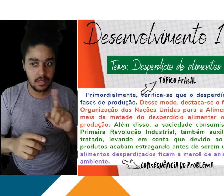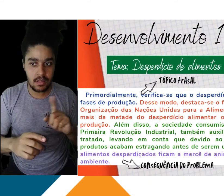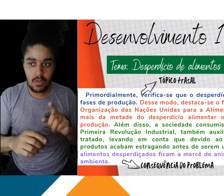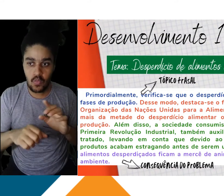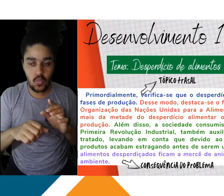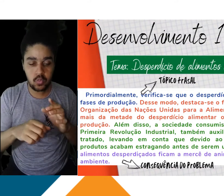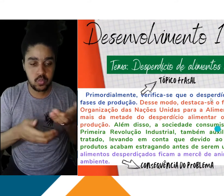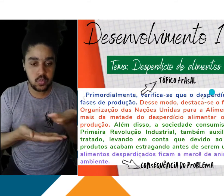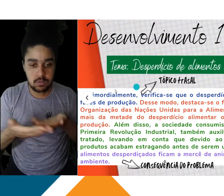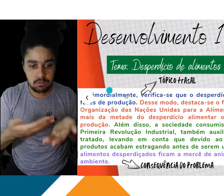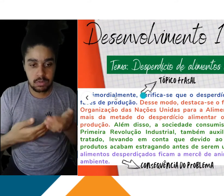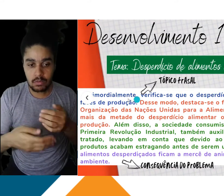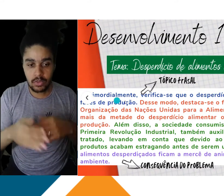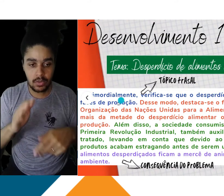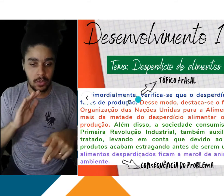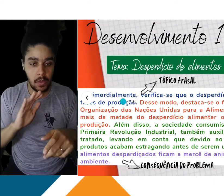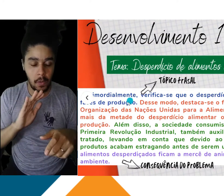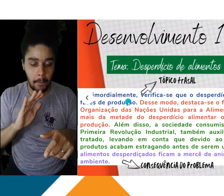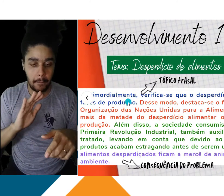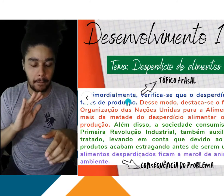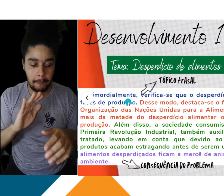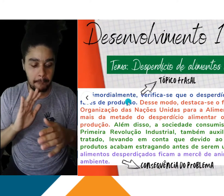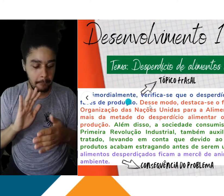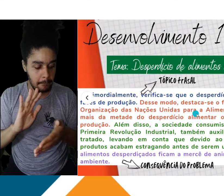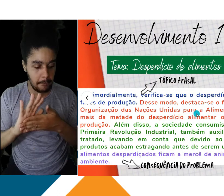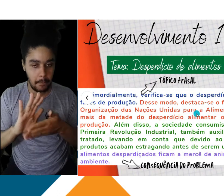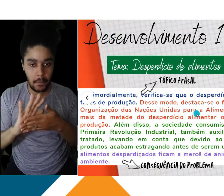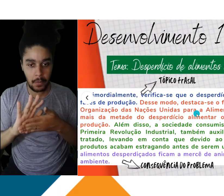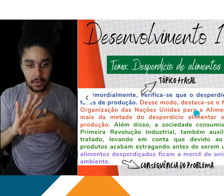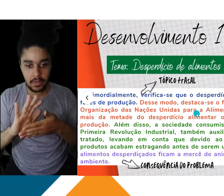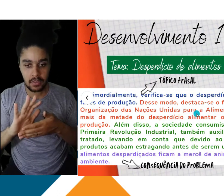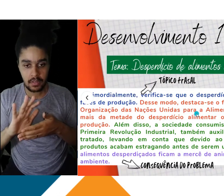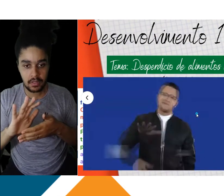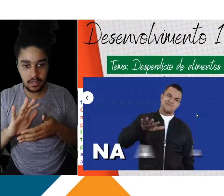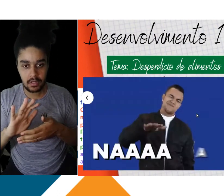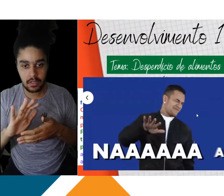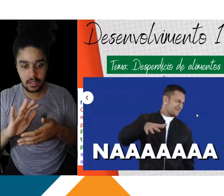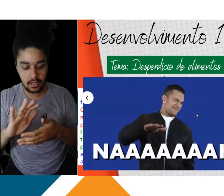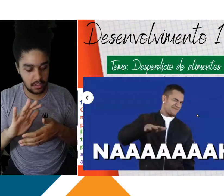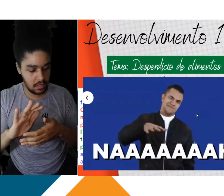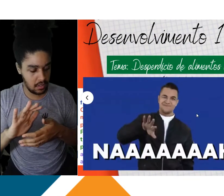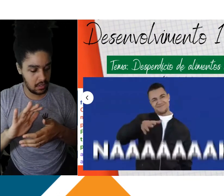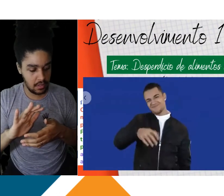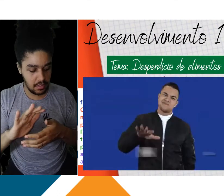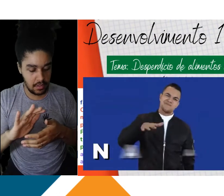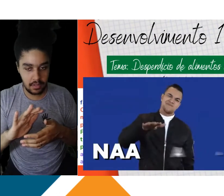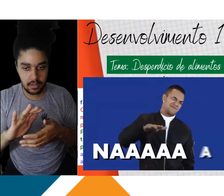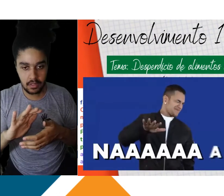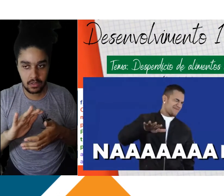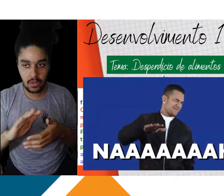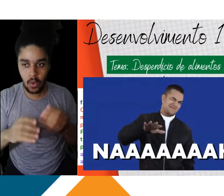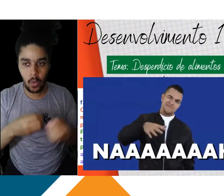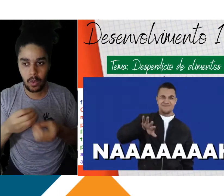tema, mas que não vão versar sobre a ideia proposta no tópico frasal. E aí, já que você viu que era um parágrafo meio